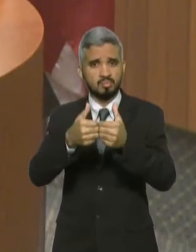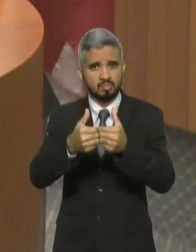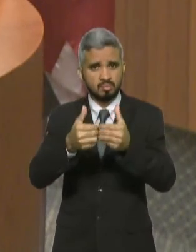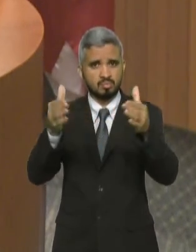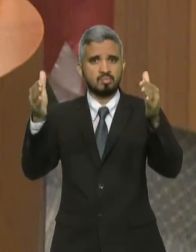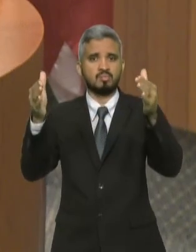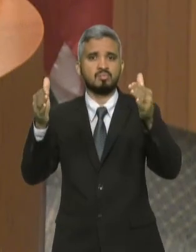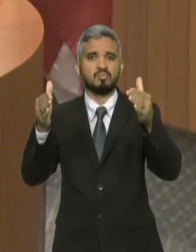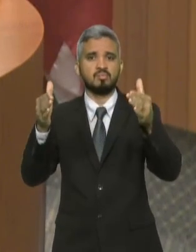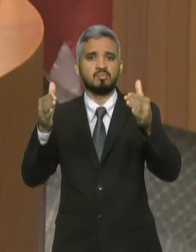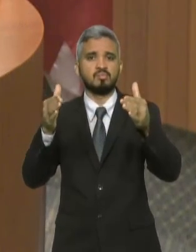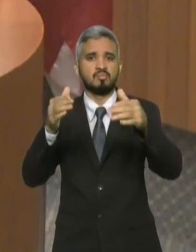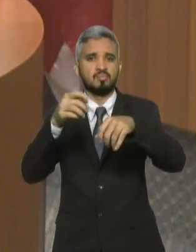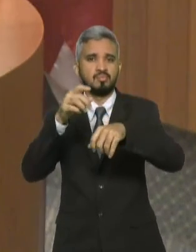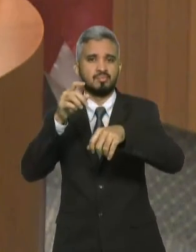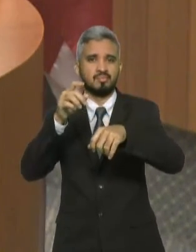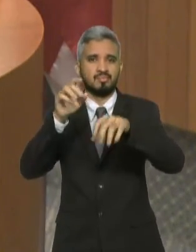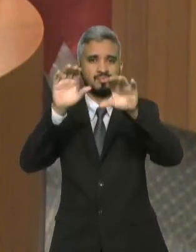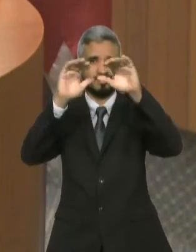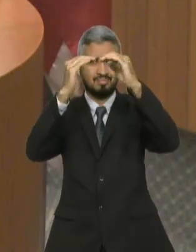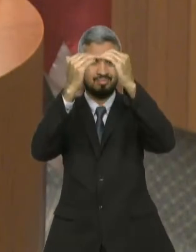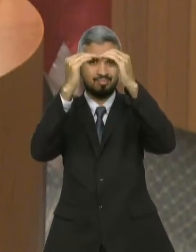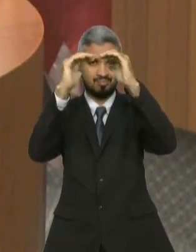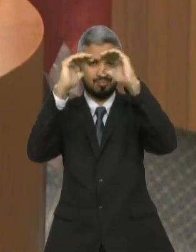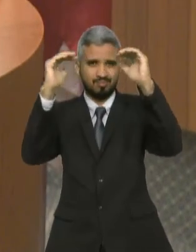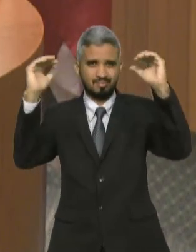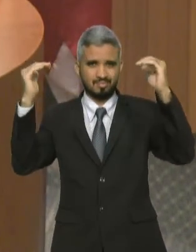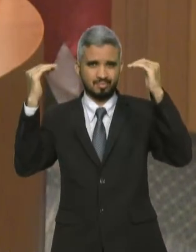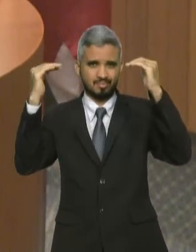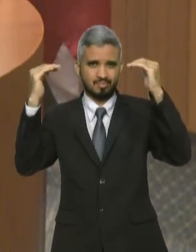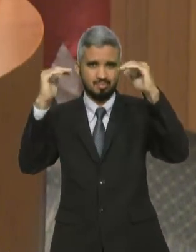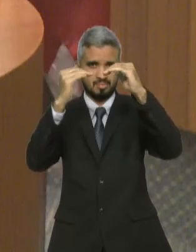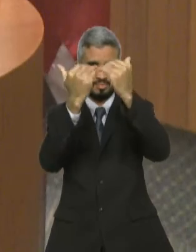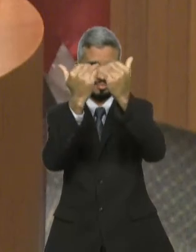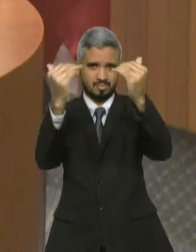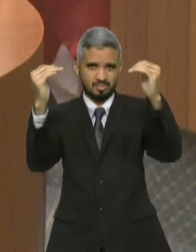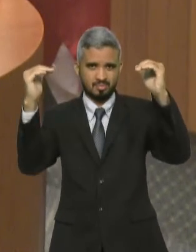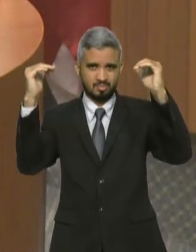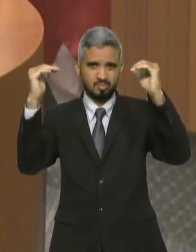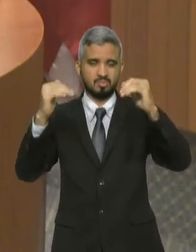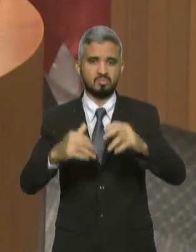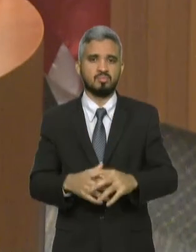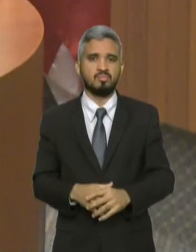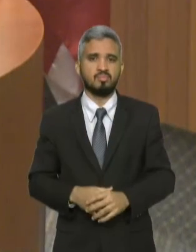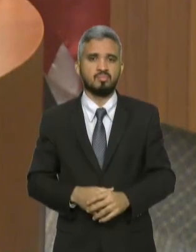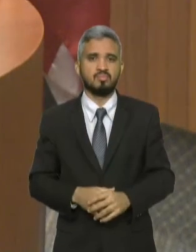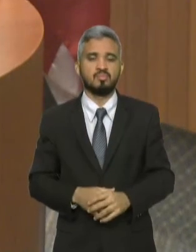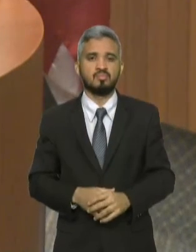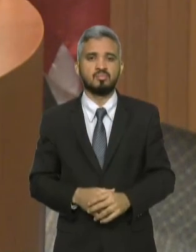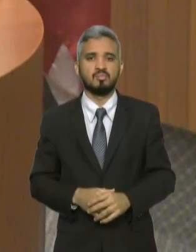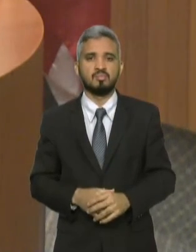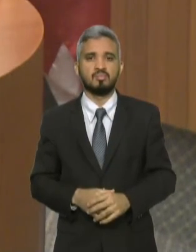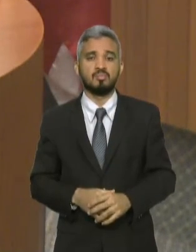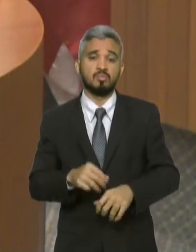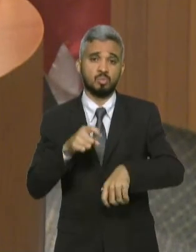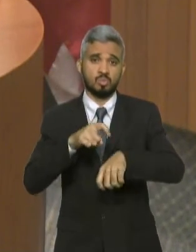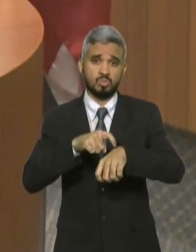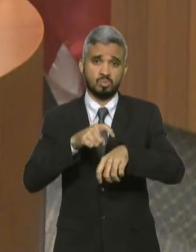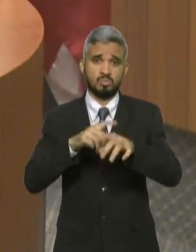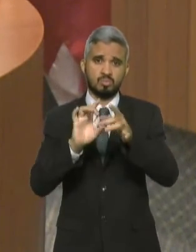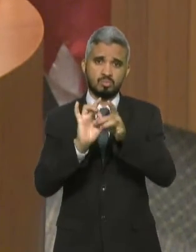povo, que em função da pandemia nós estamos em caráter restritivo, que nós